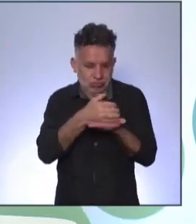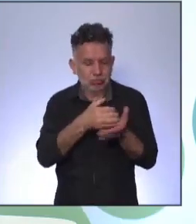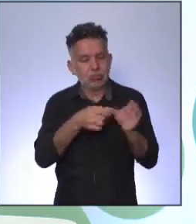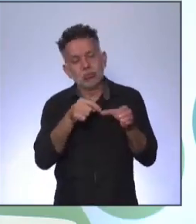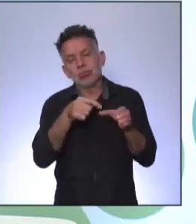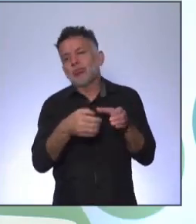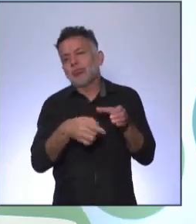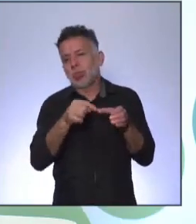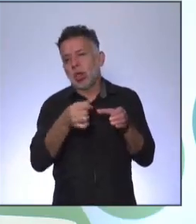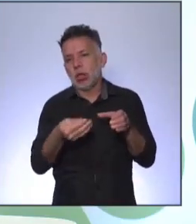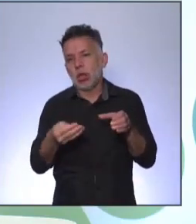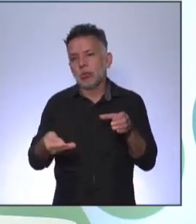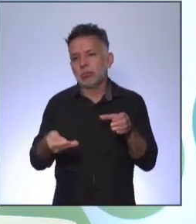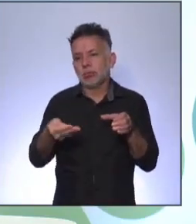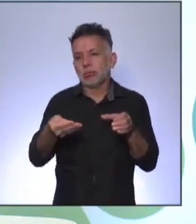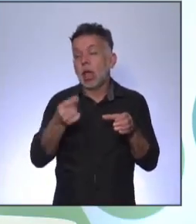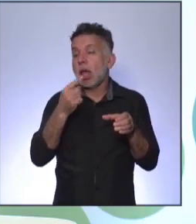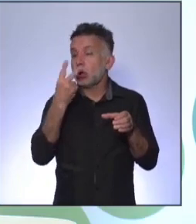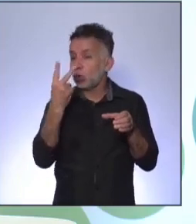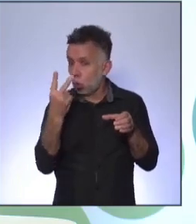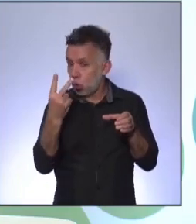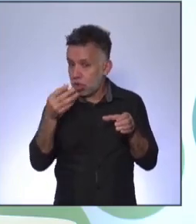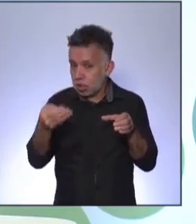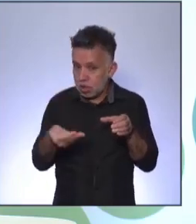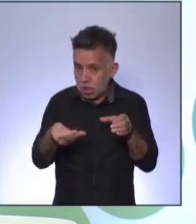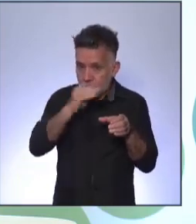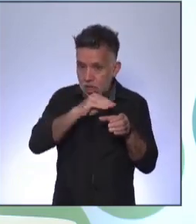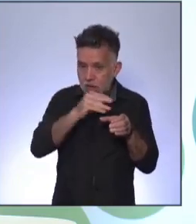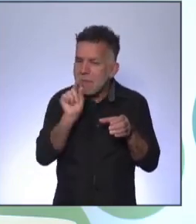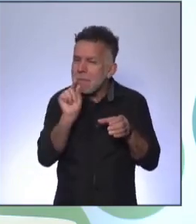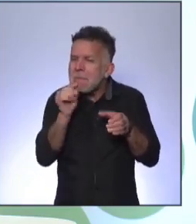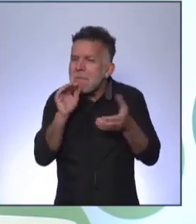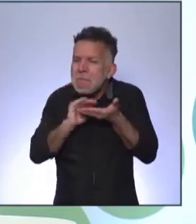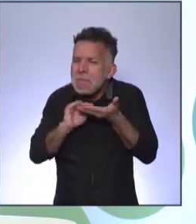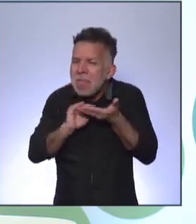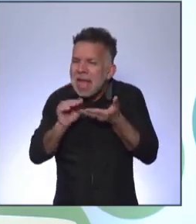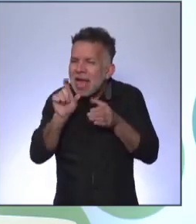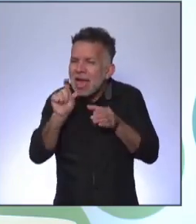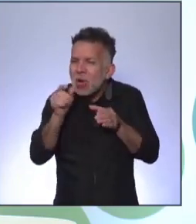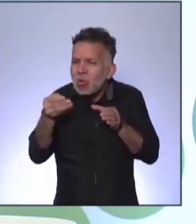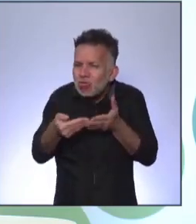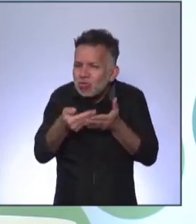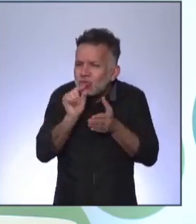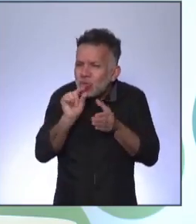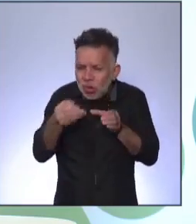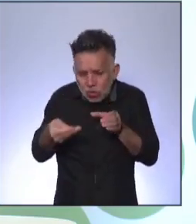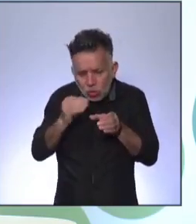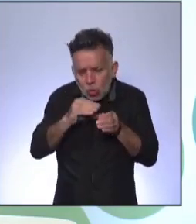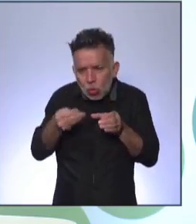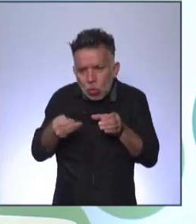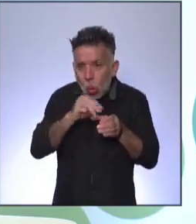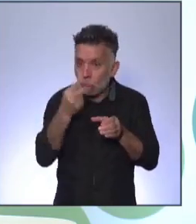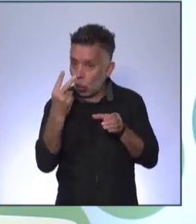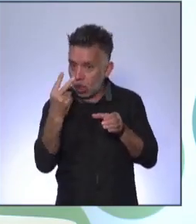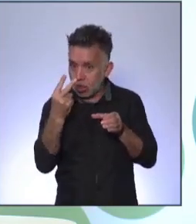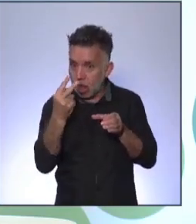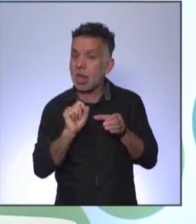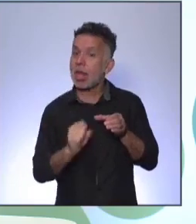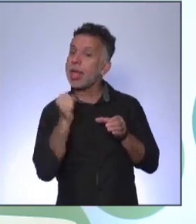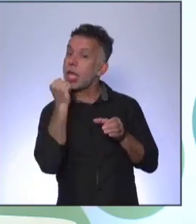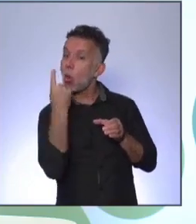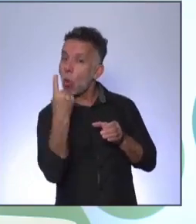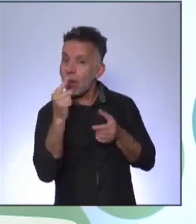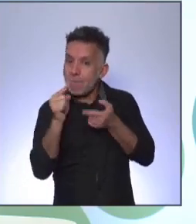lá 2 medidas de açúcar, bem ralinho, bem rasinho, e 1 pequena de